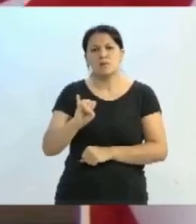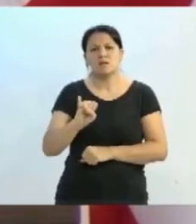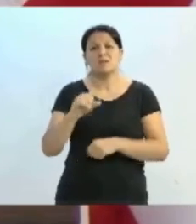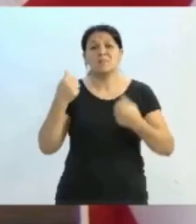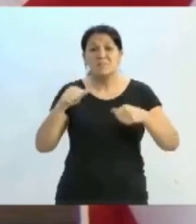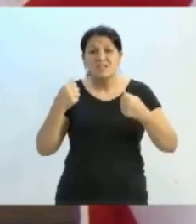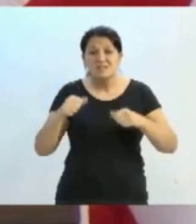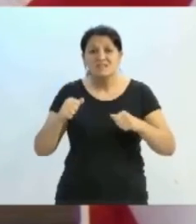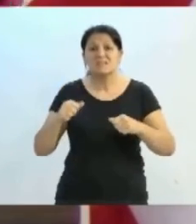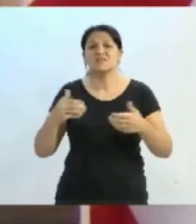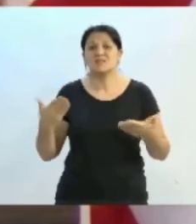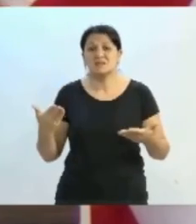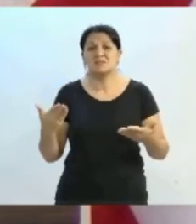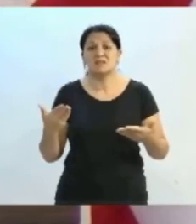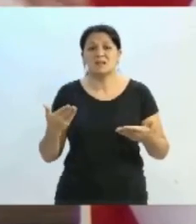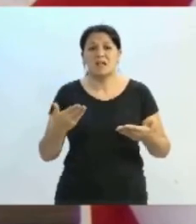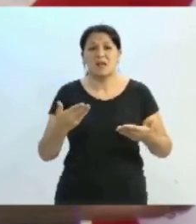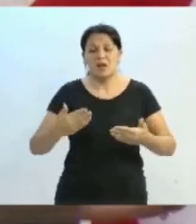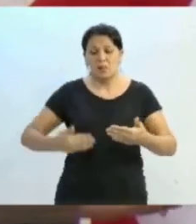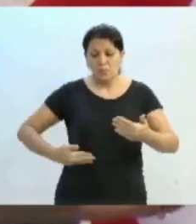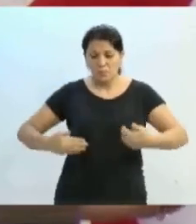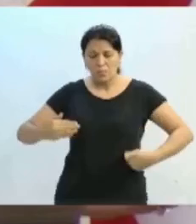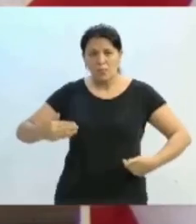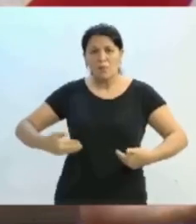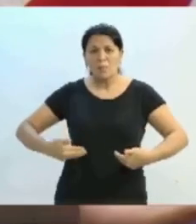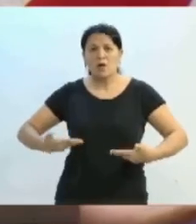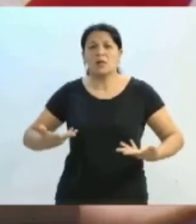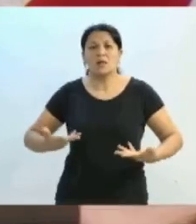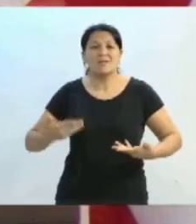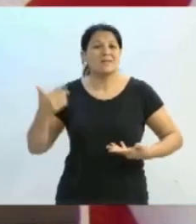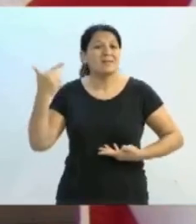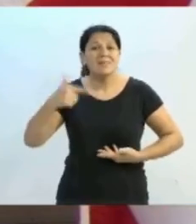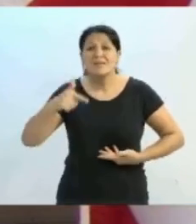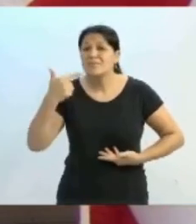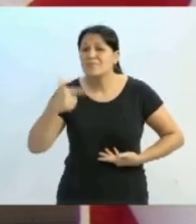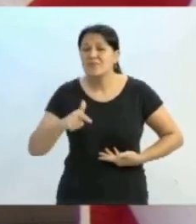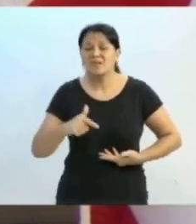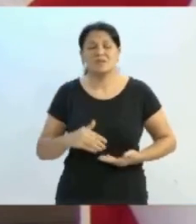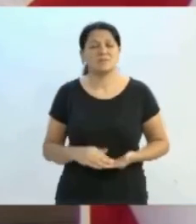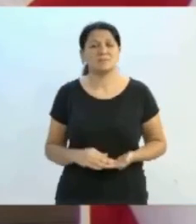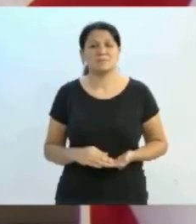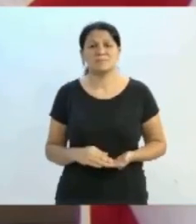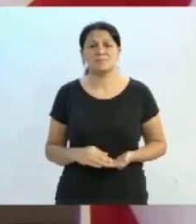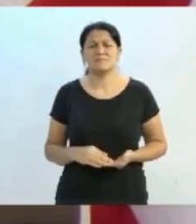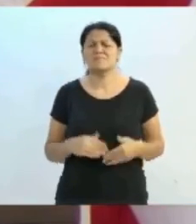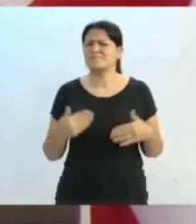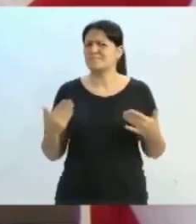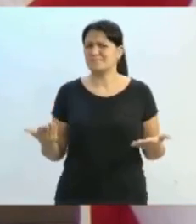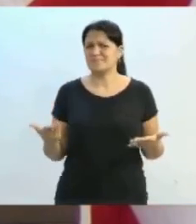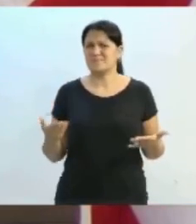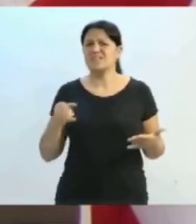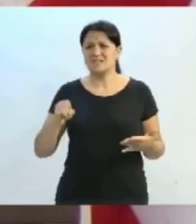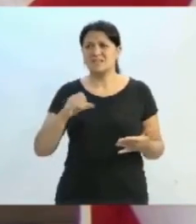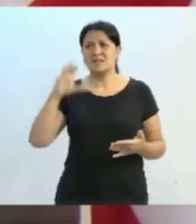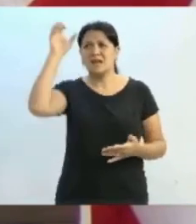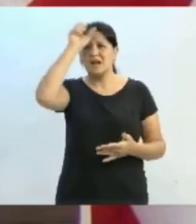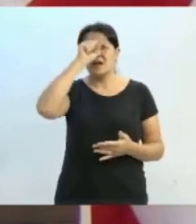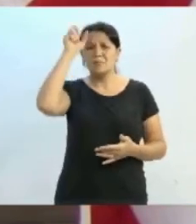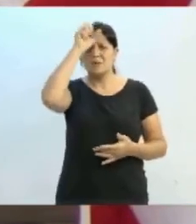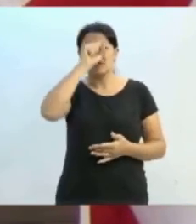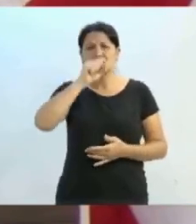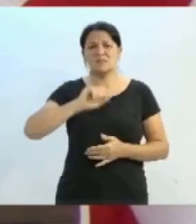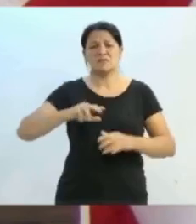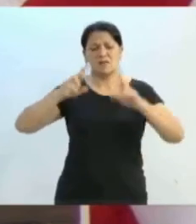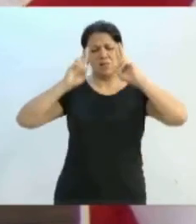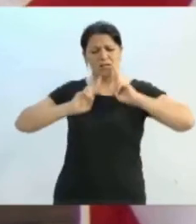aparelho de hemodiálise e não tem não tem agora a questão é se a gente aprendesse a valorizar EA